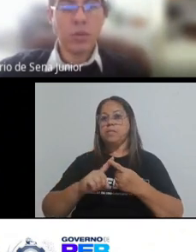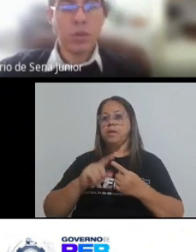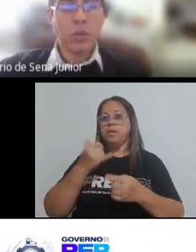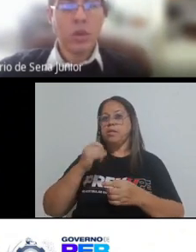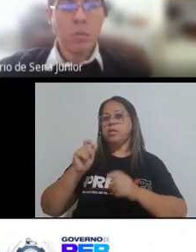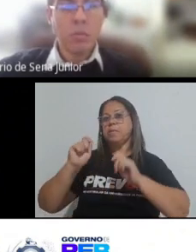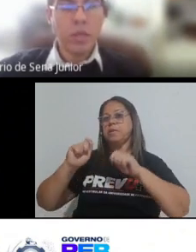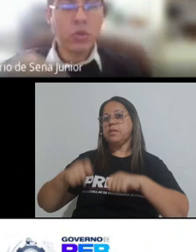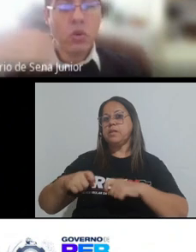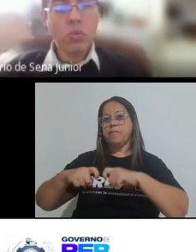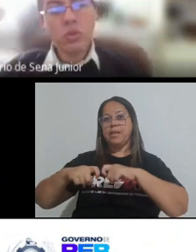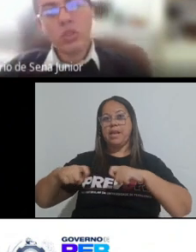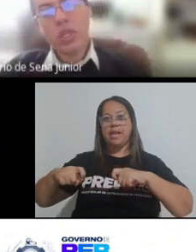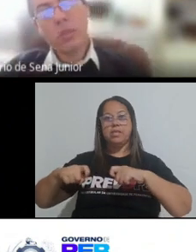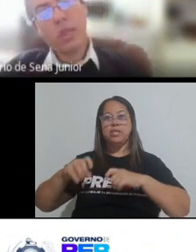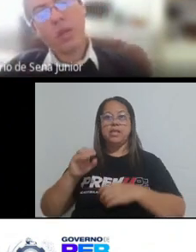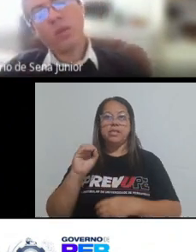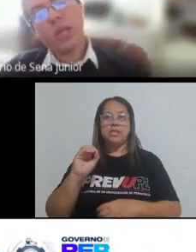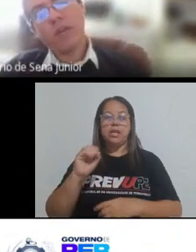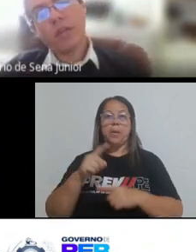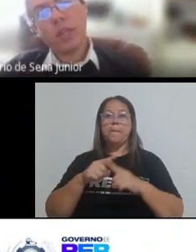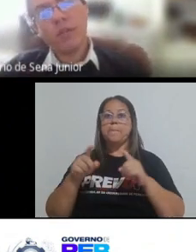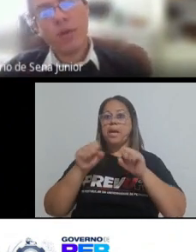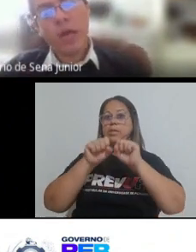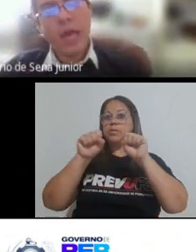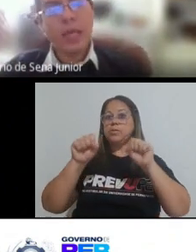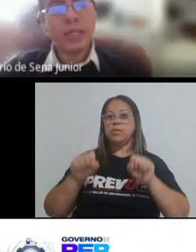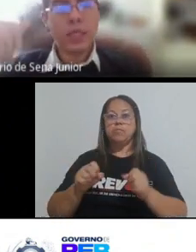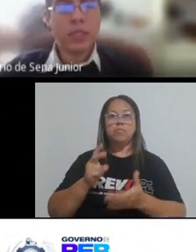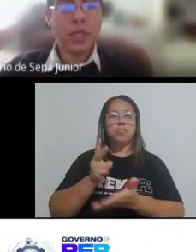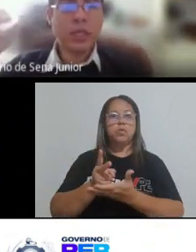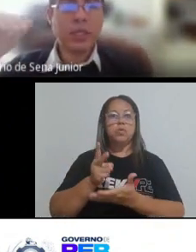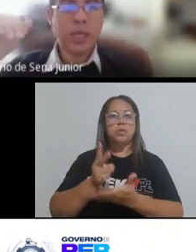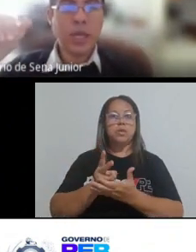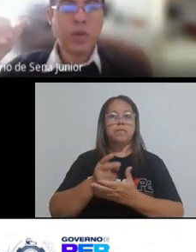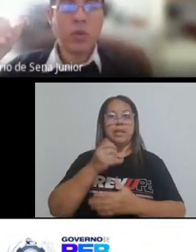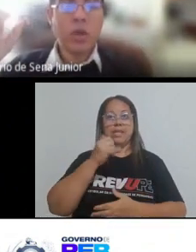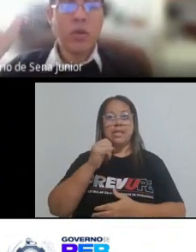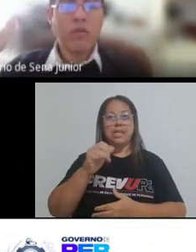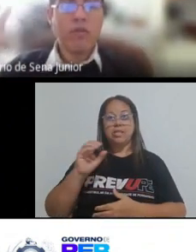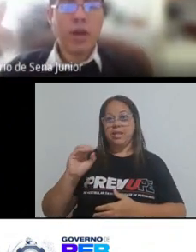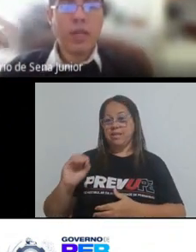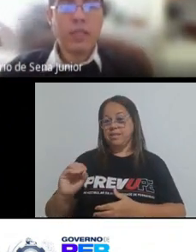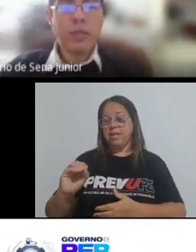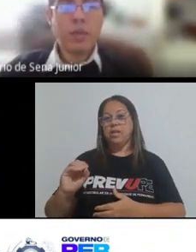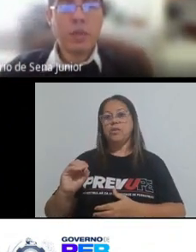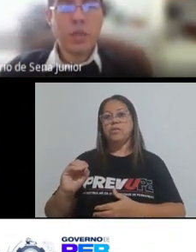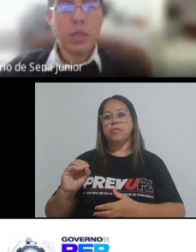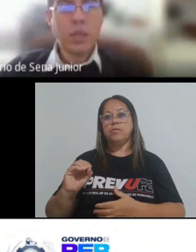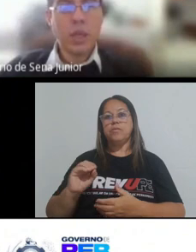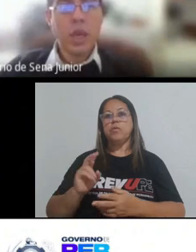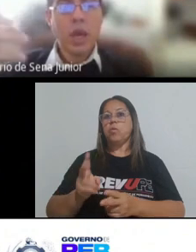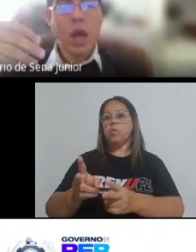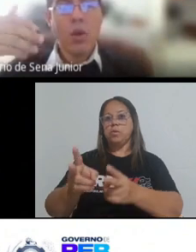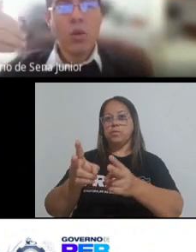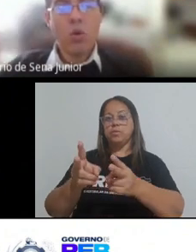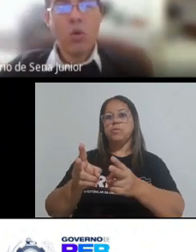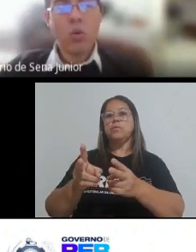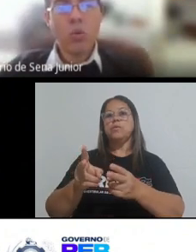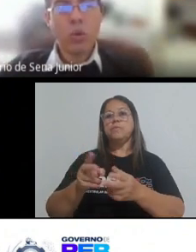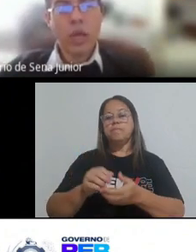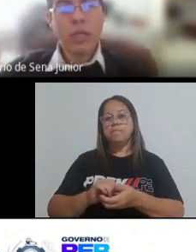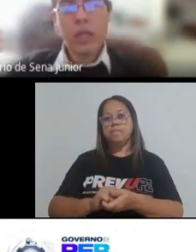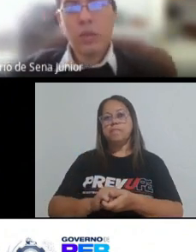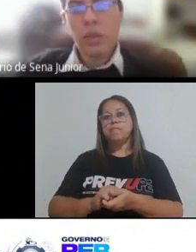0. Mas, como o sistema é conservativo, essa energia 0 vai ser mantida ao